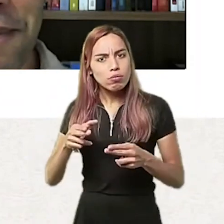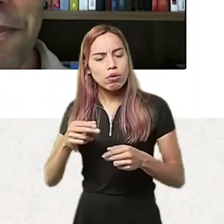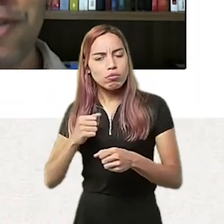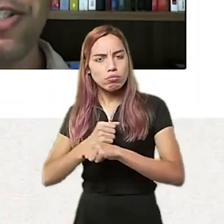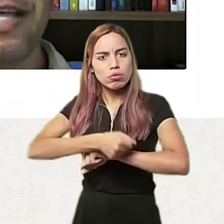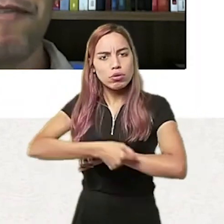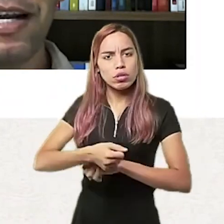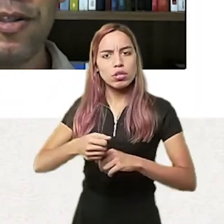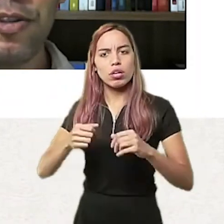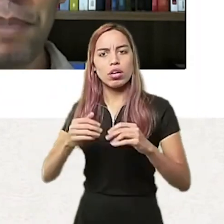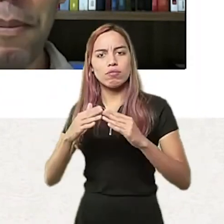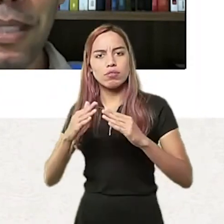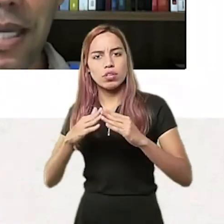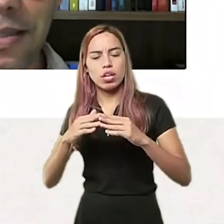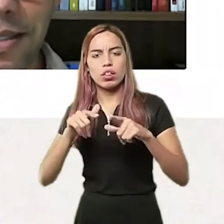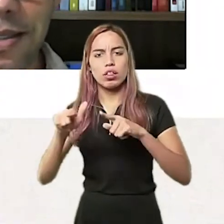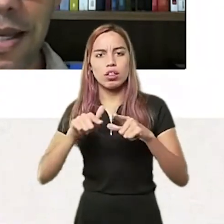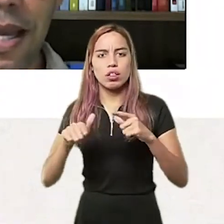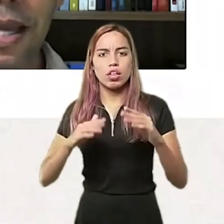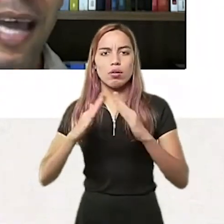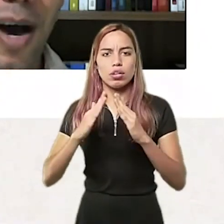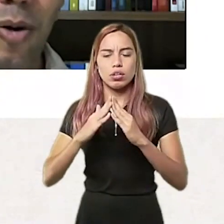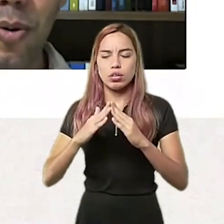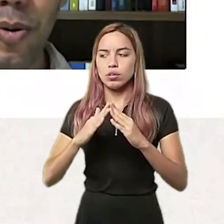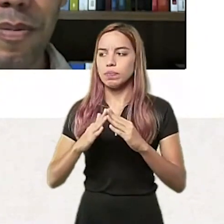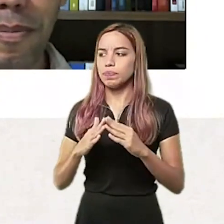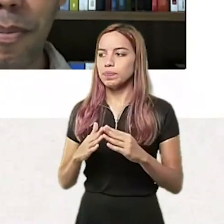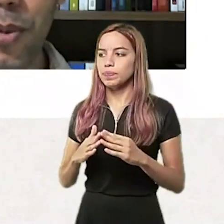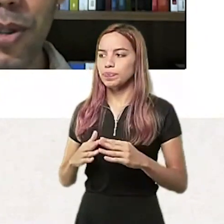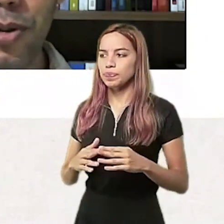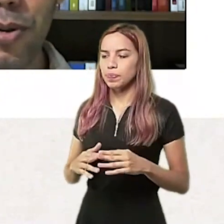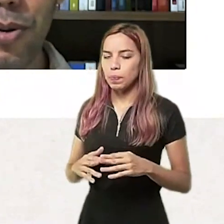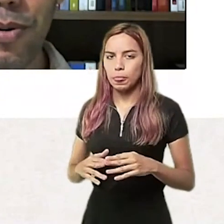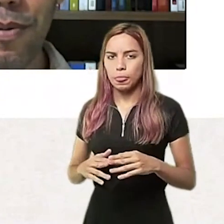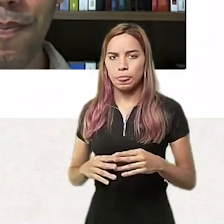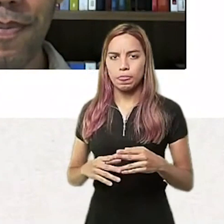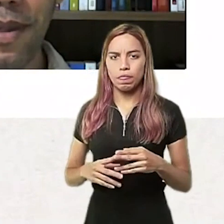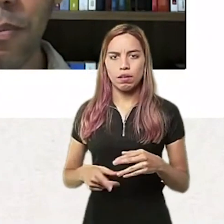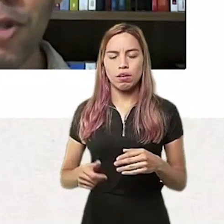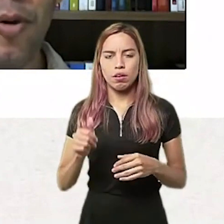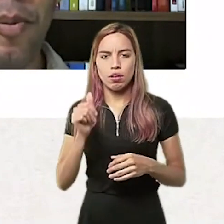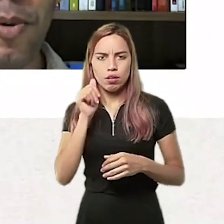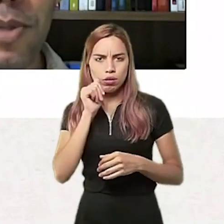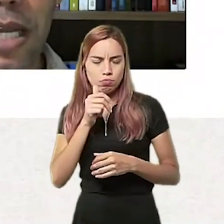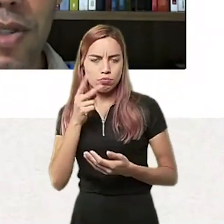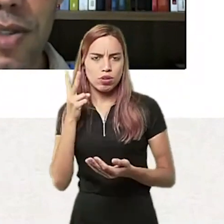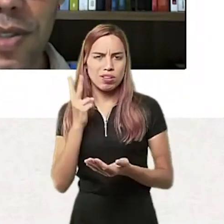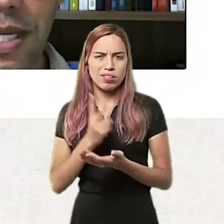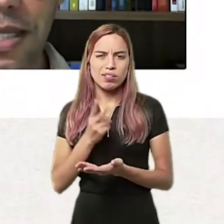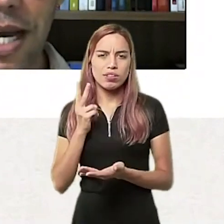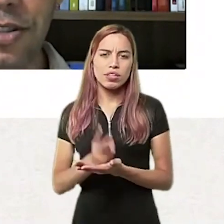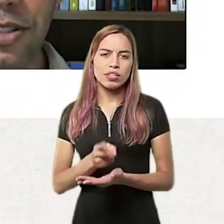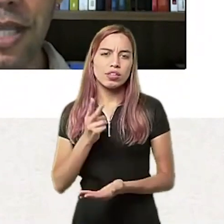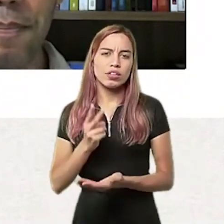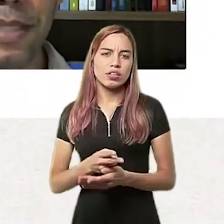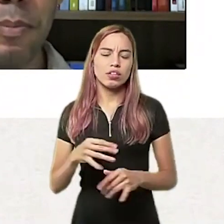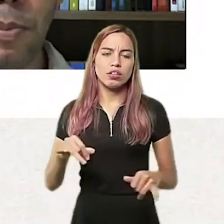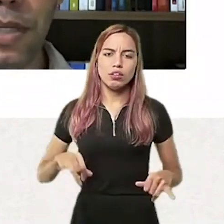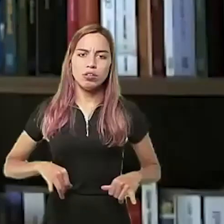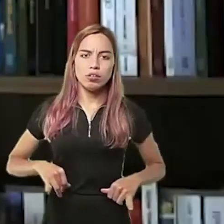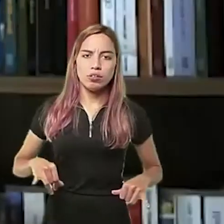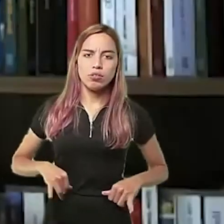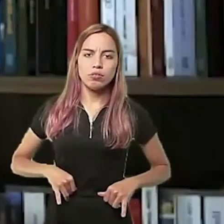passado tanto tempo, a gente está falando de permanências, que é algo muito comum na nossa sociedade,